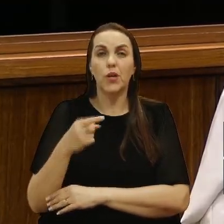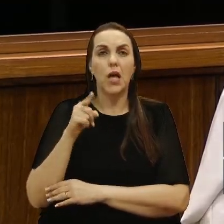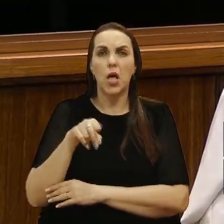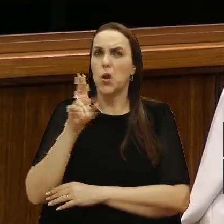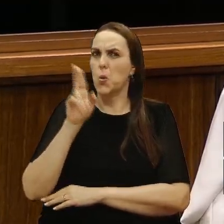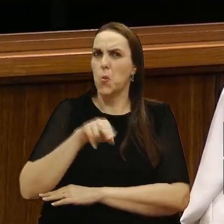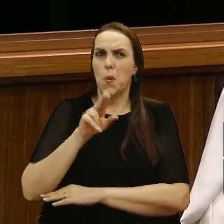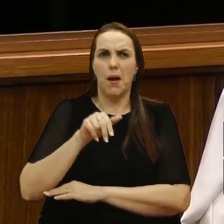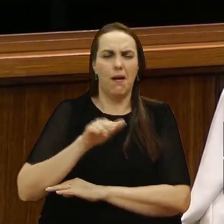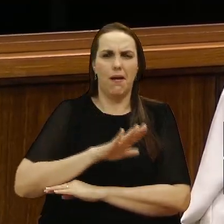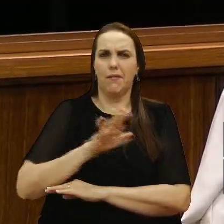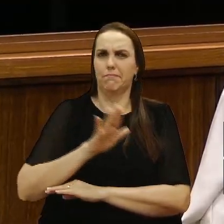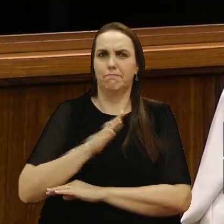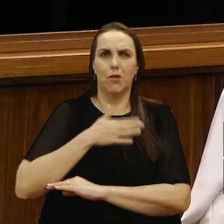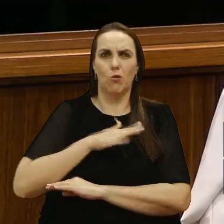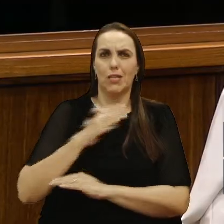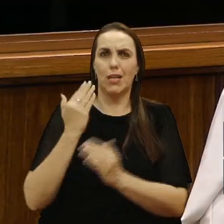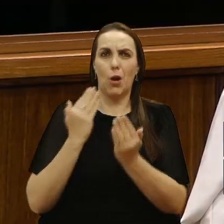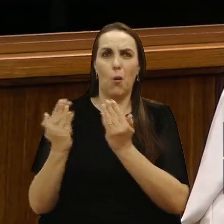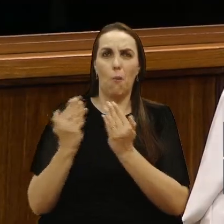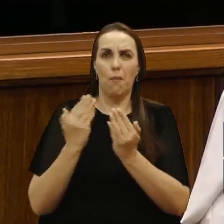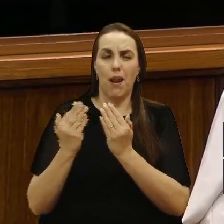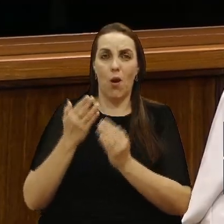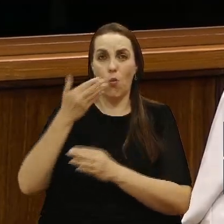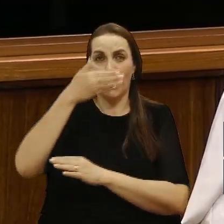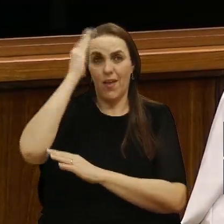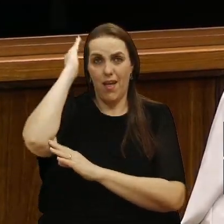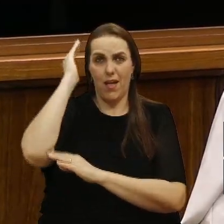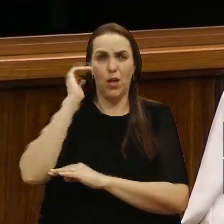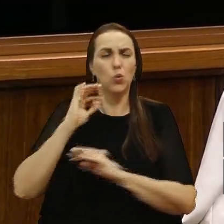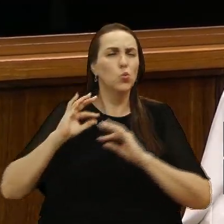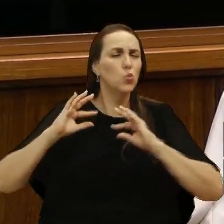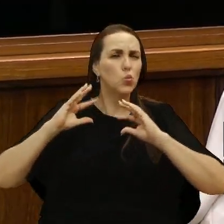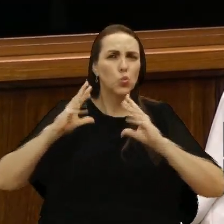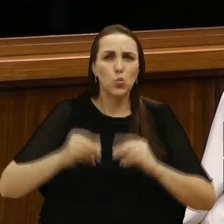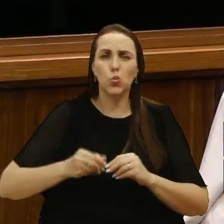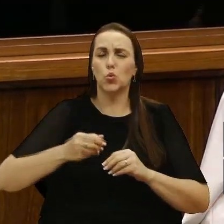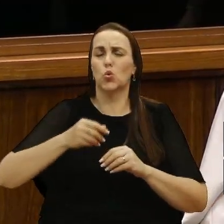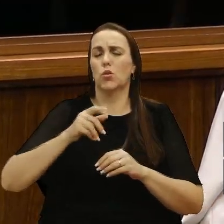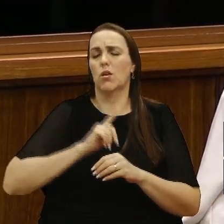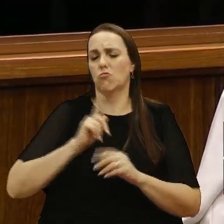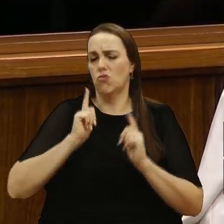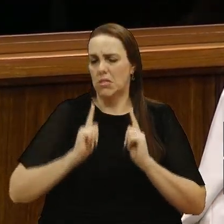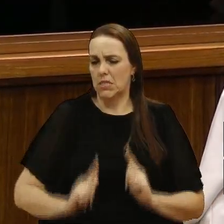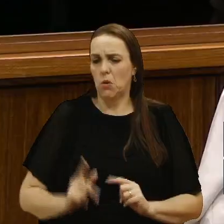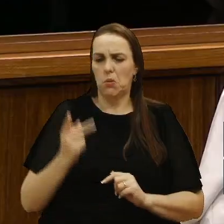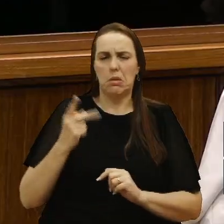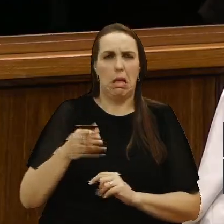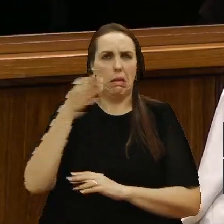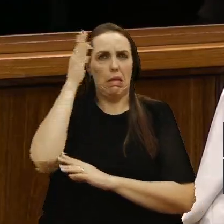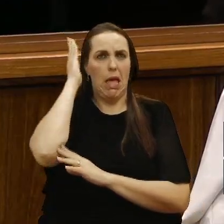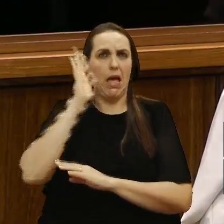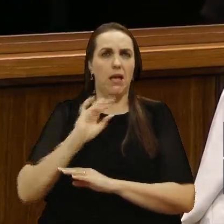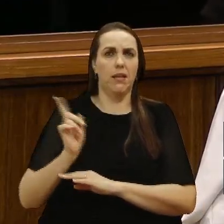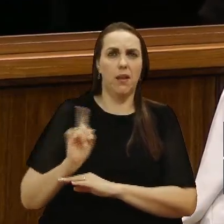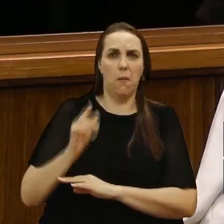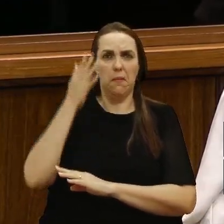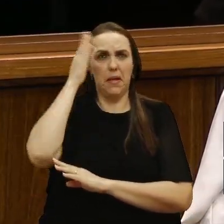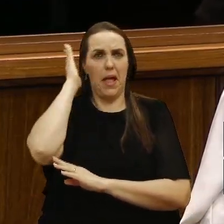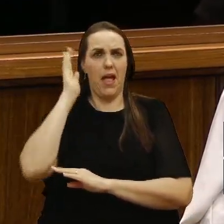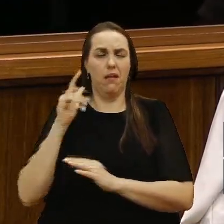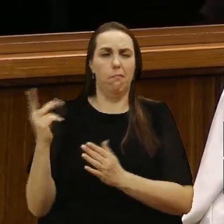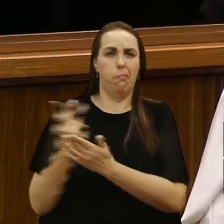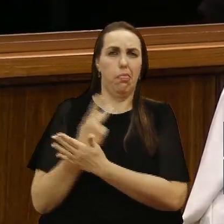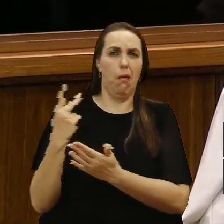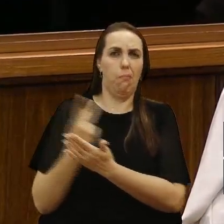jamais gostaria de ser comparado ao Guerra. Que tudo na gestão dele e tal, mas o Guerra não. O que o Guerra fez não